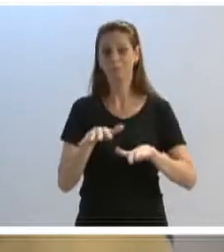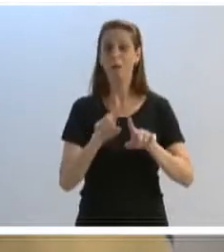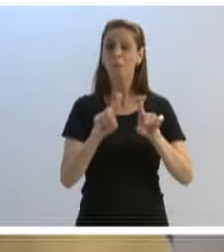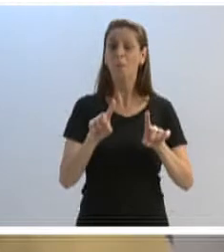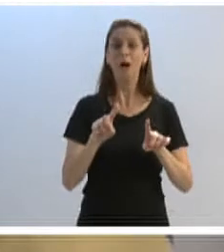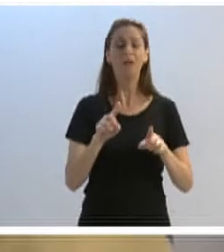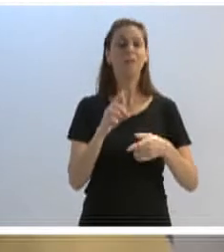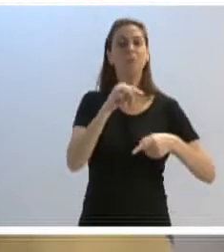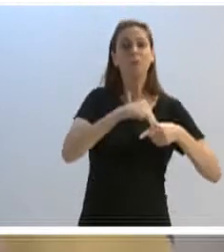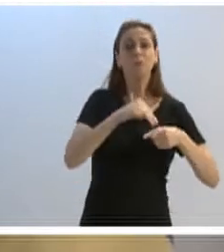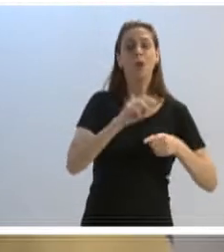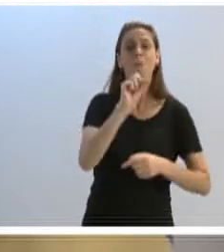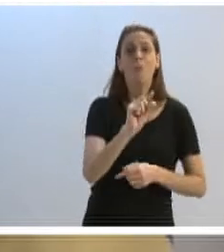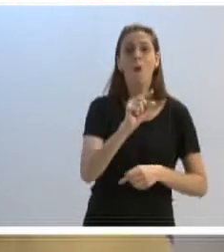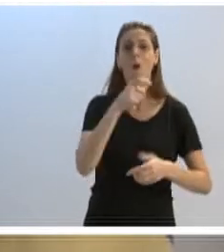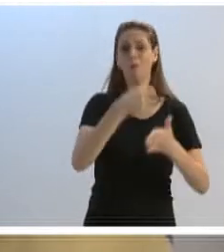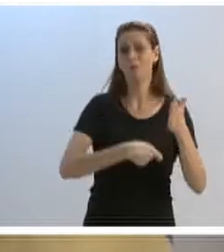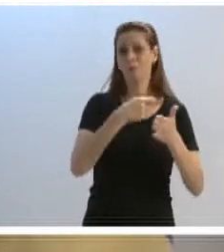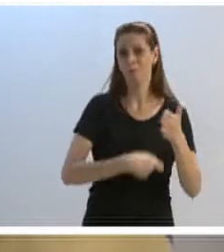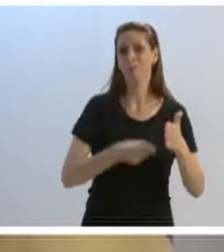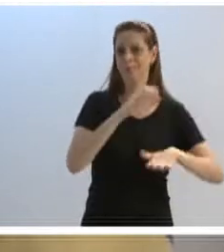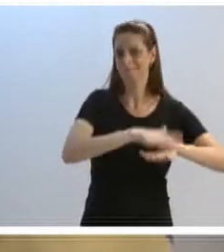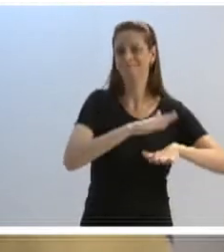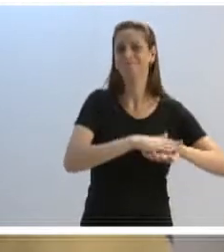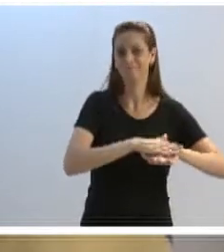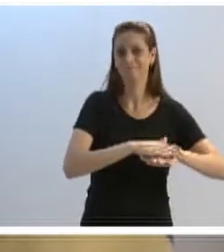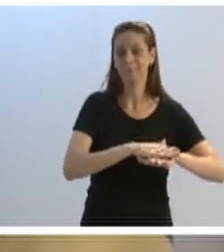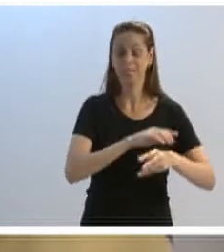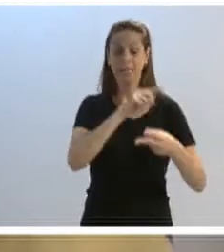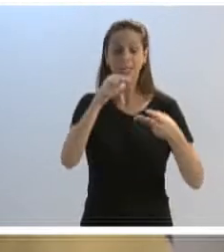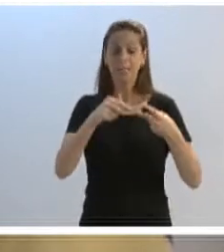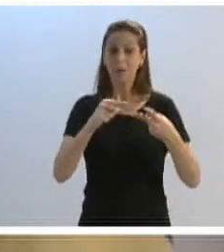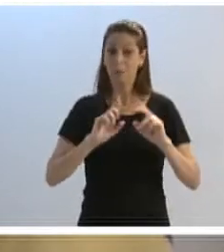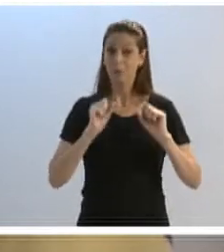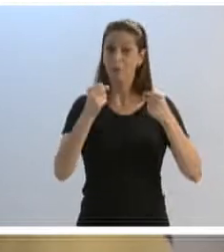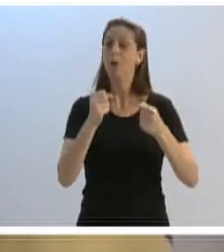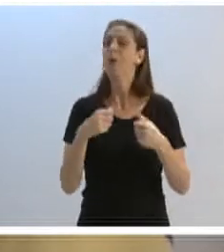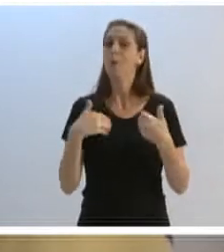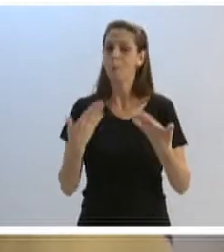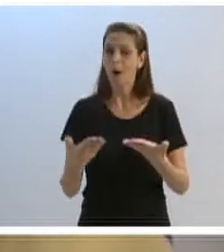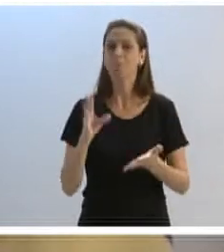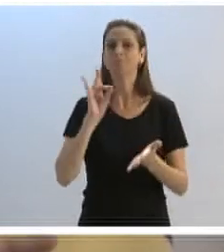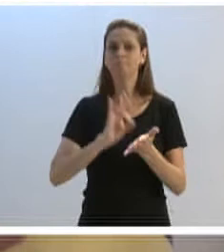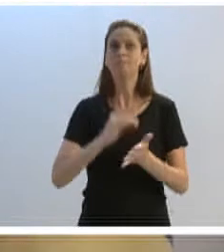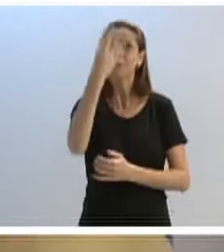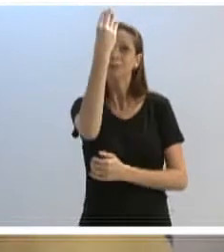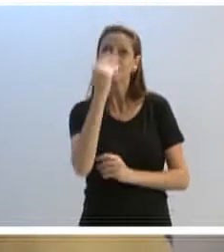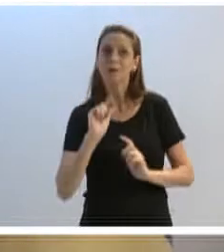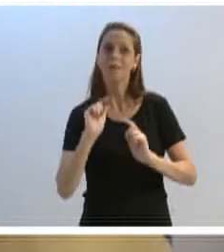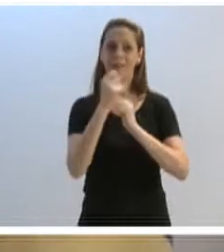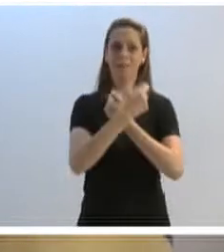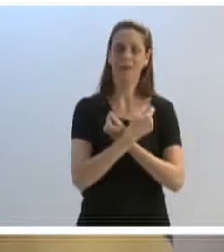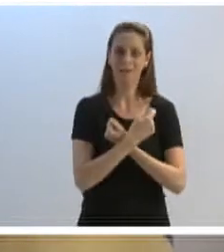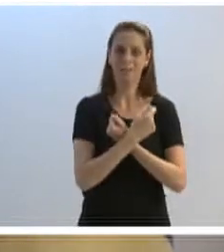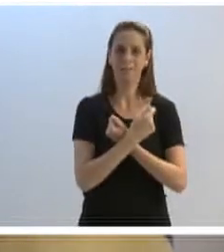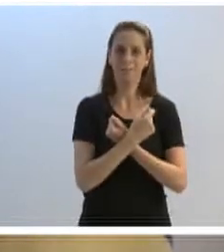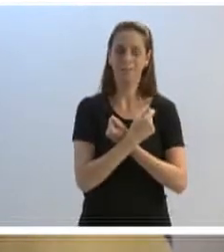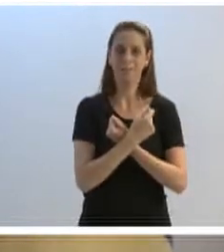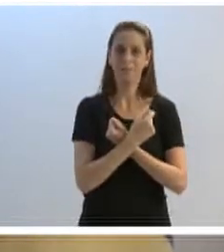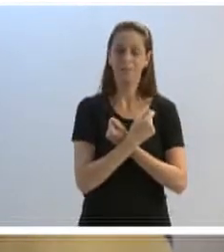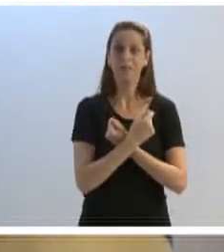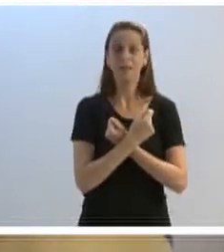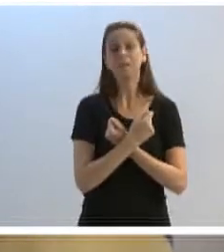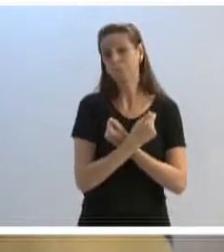a este respeito. A nossa segunda bandeira são semáforos sonoros, que inicialmente em algumas das